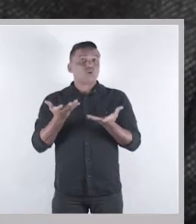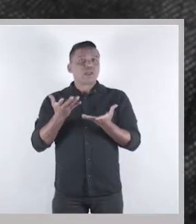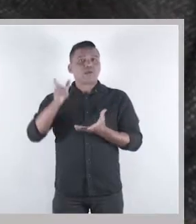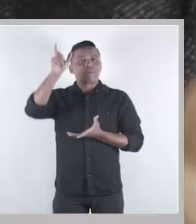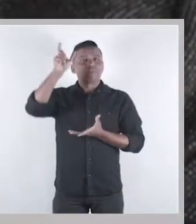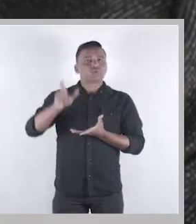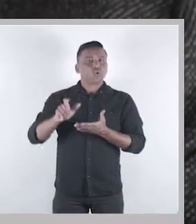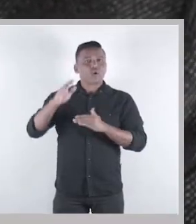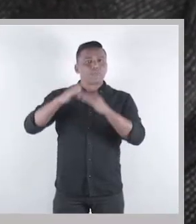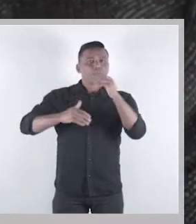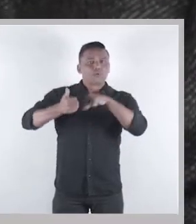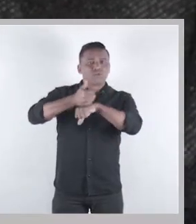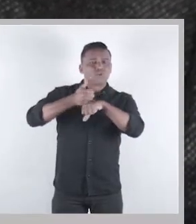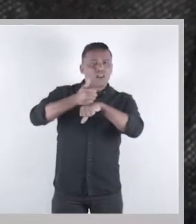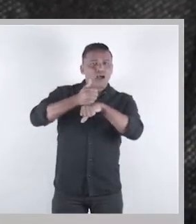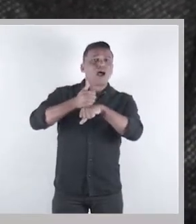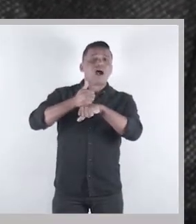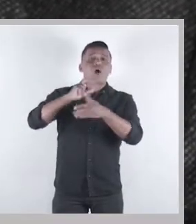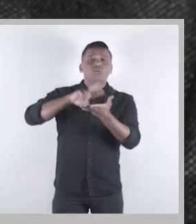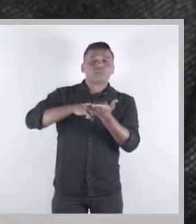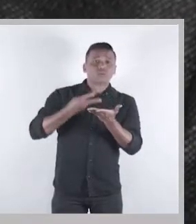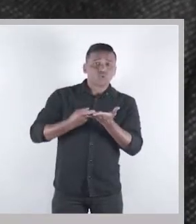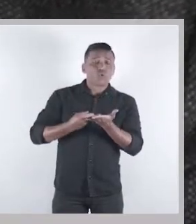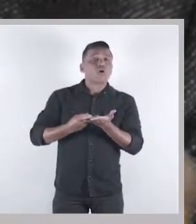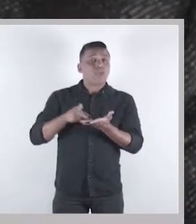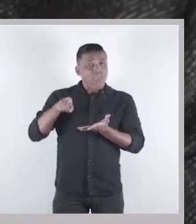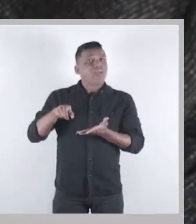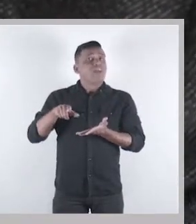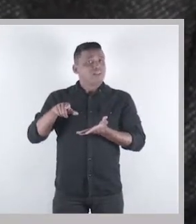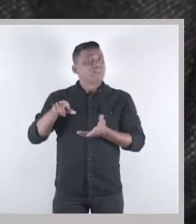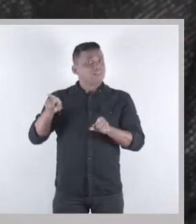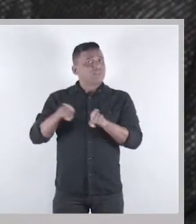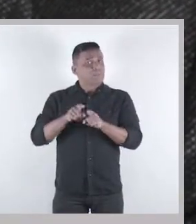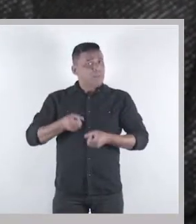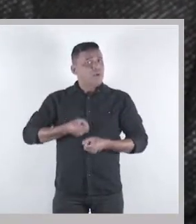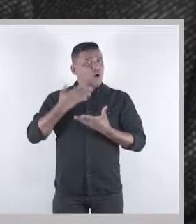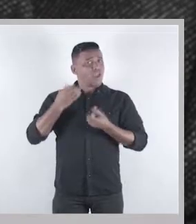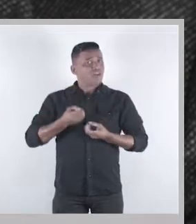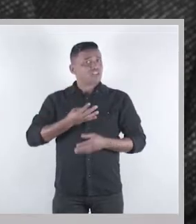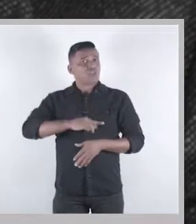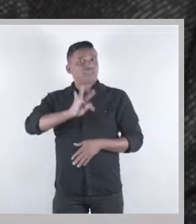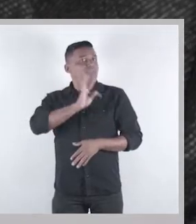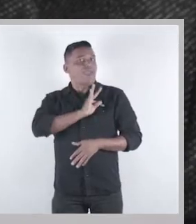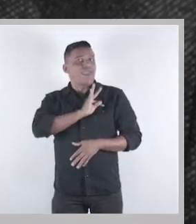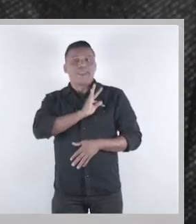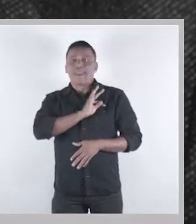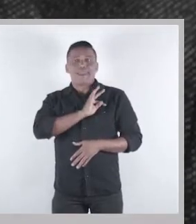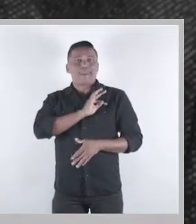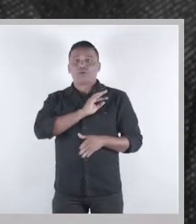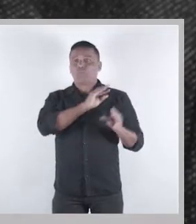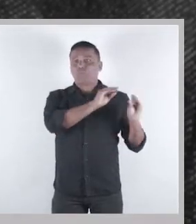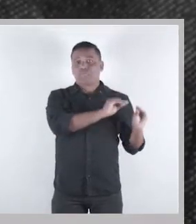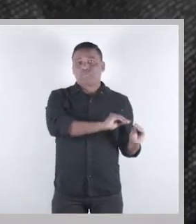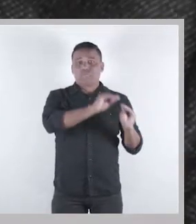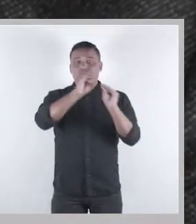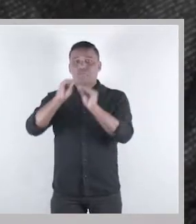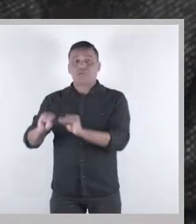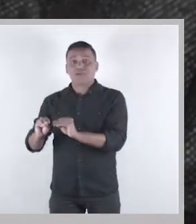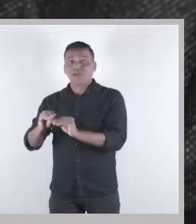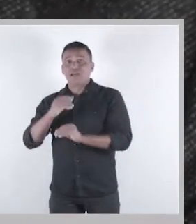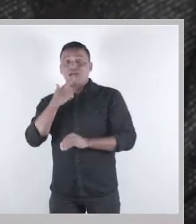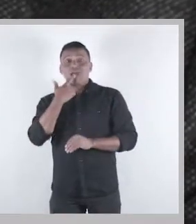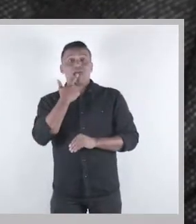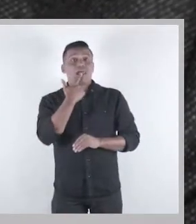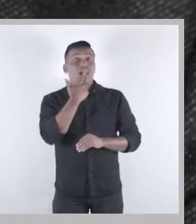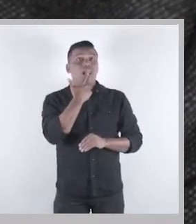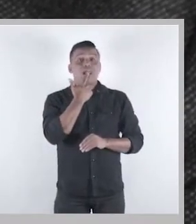técnica assim Nec simplesmente é transportado de uma língua para outra e aplica foi assim de uma de Uma